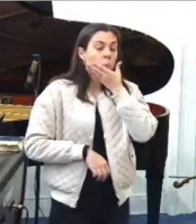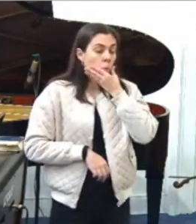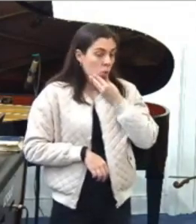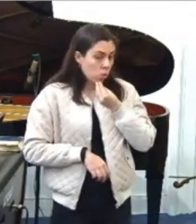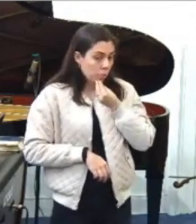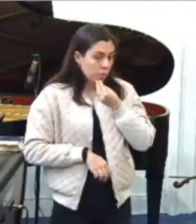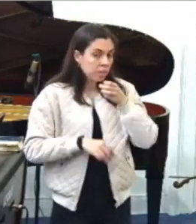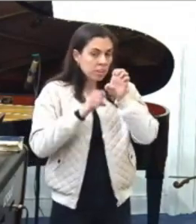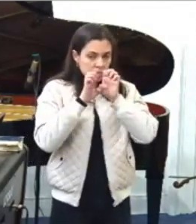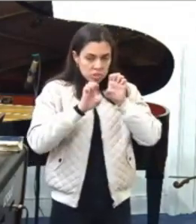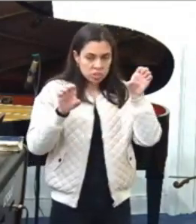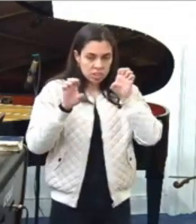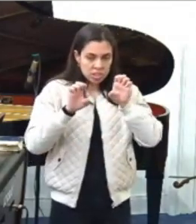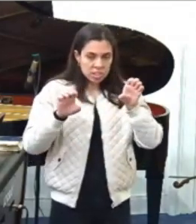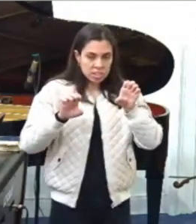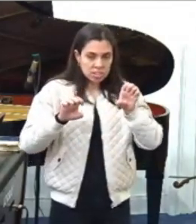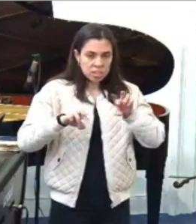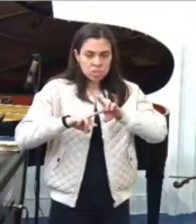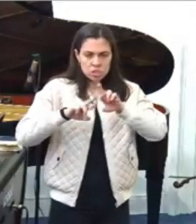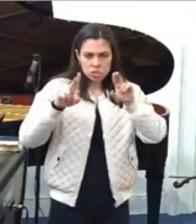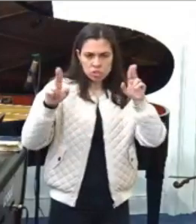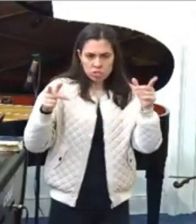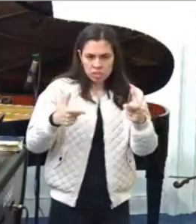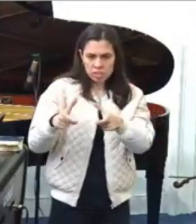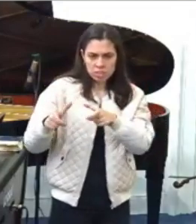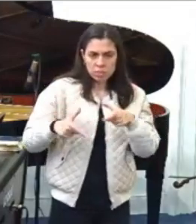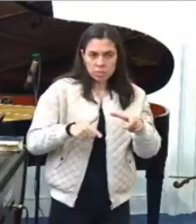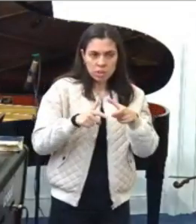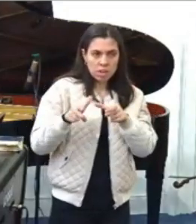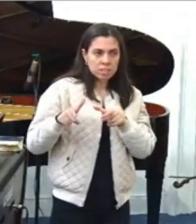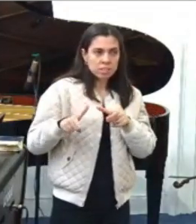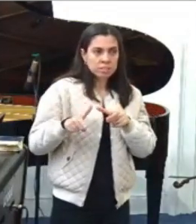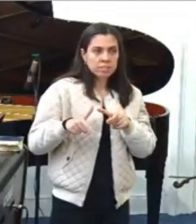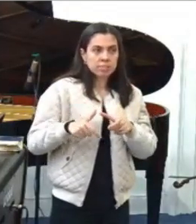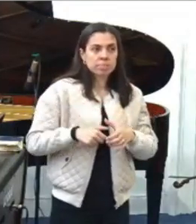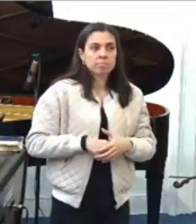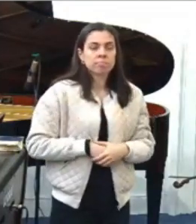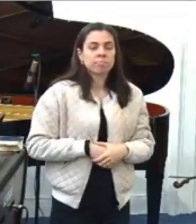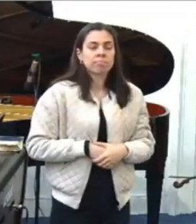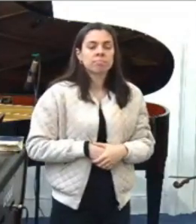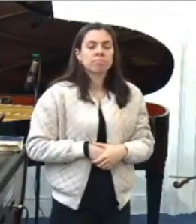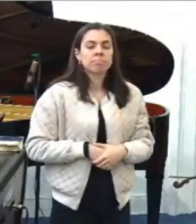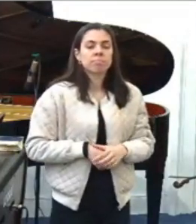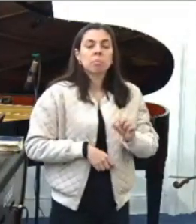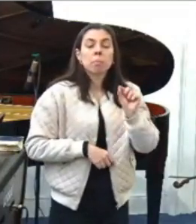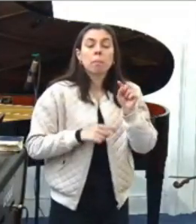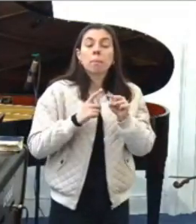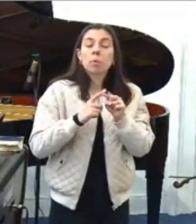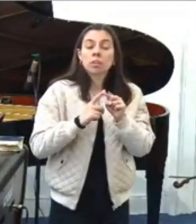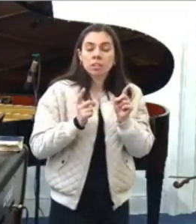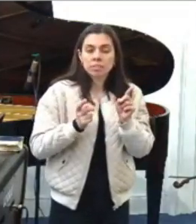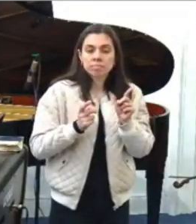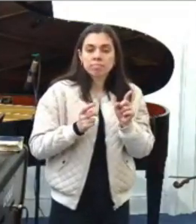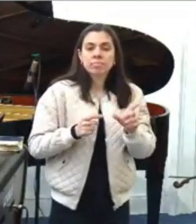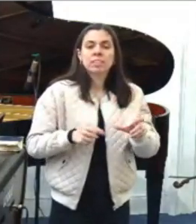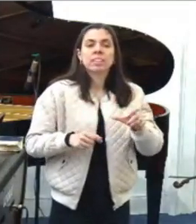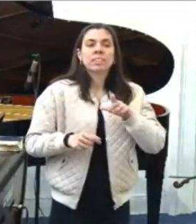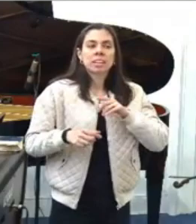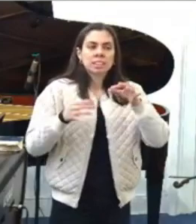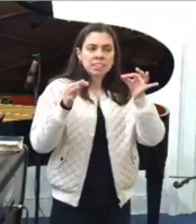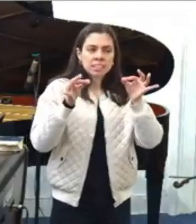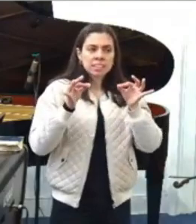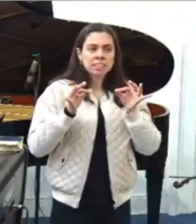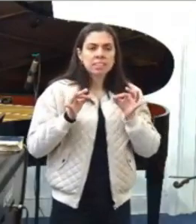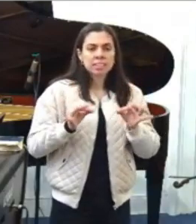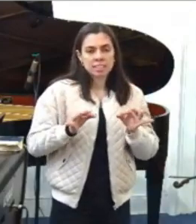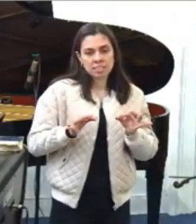disposto a pregar o Evangelho, mesmo com a sua vida em risco? A certeza da ressurreição, a